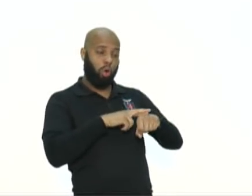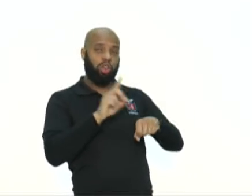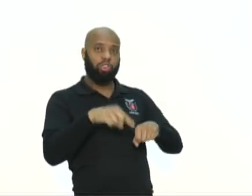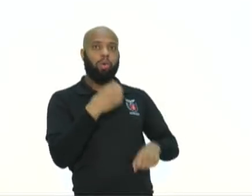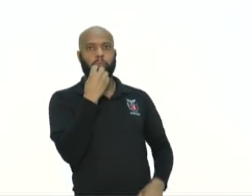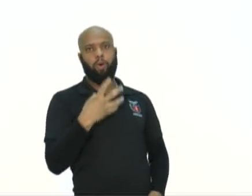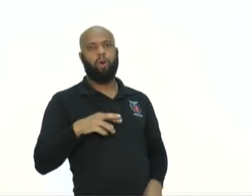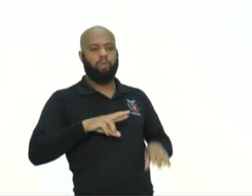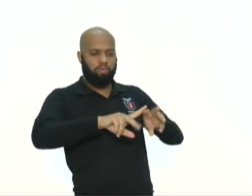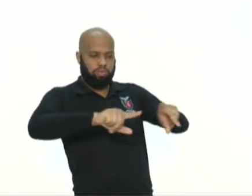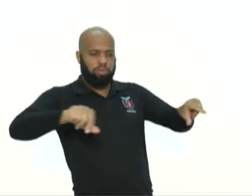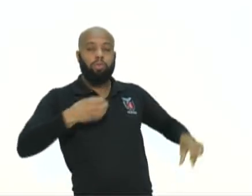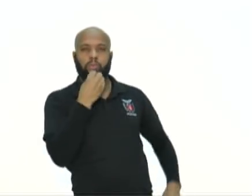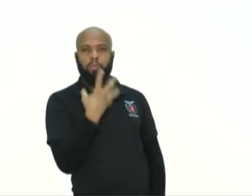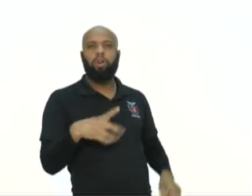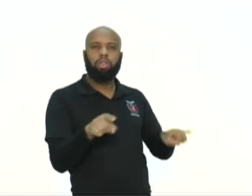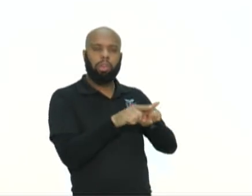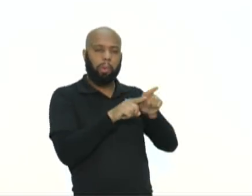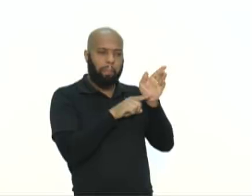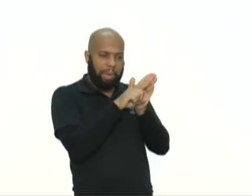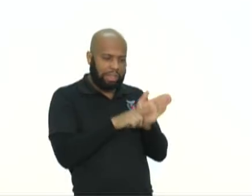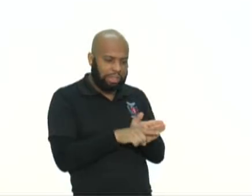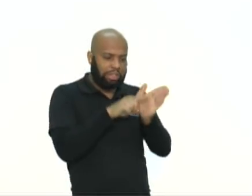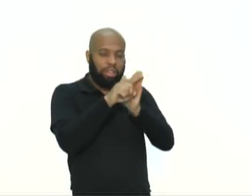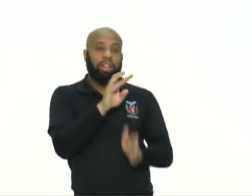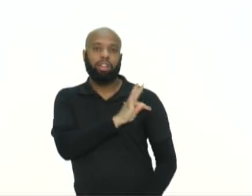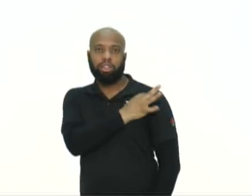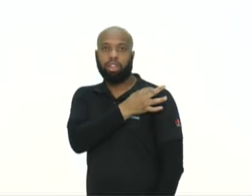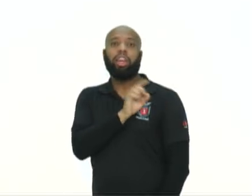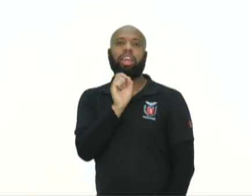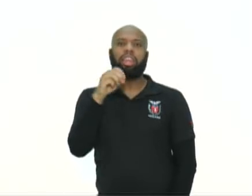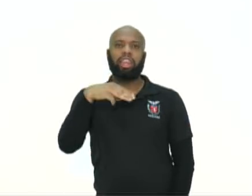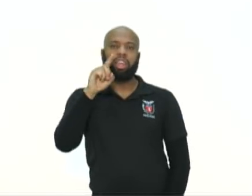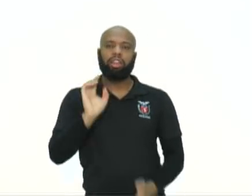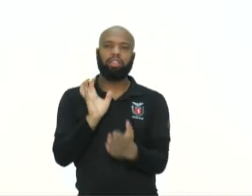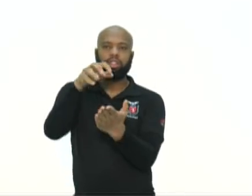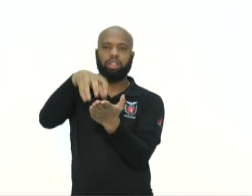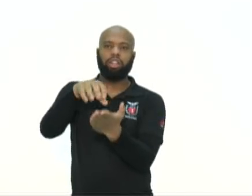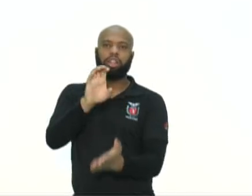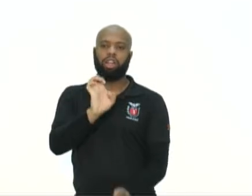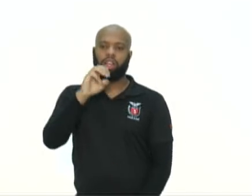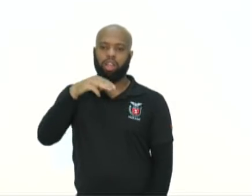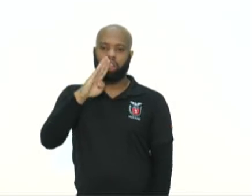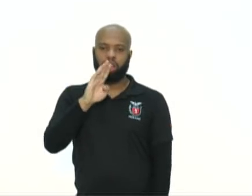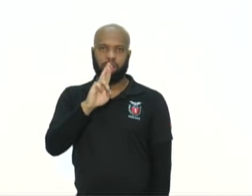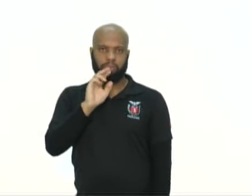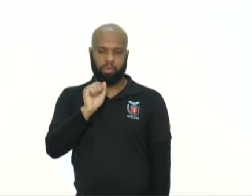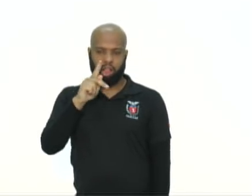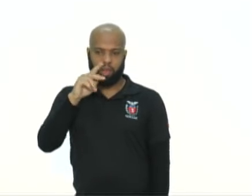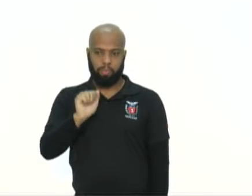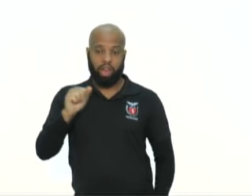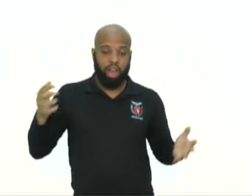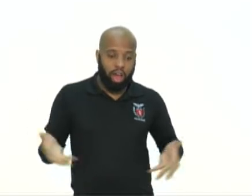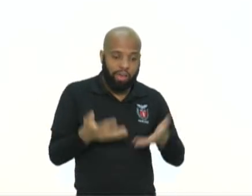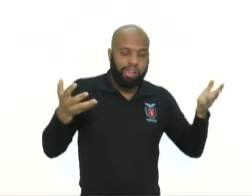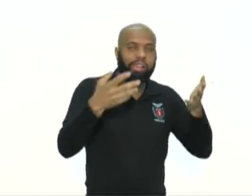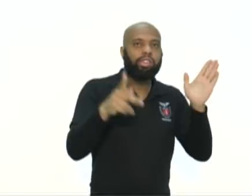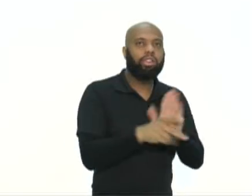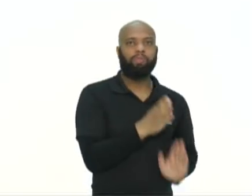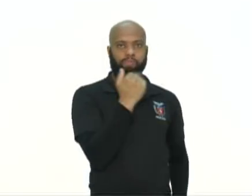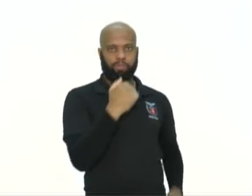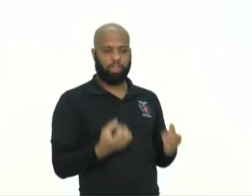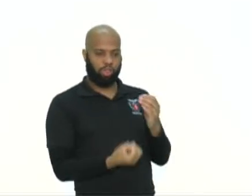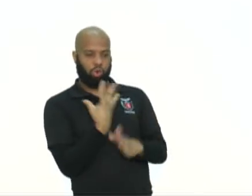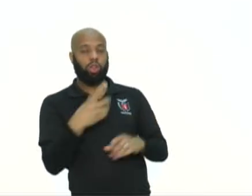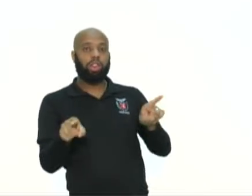fértil, o desenvolvimento de pesquisas, né, de técnicas ali pela Embrapa para aumento da produção de alimentos, desenvolvimento também